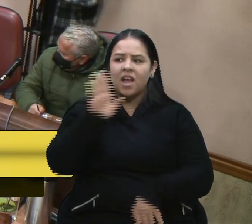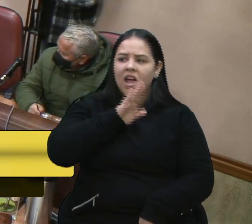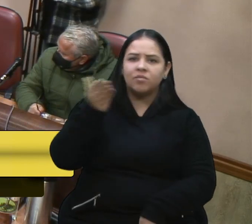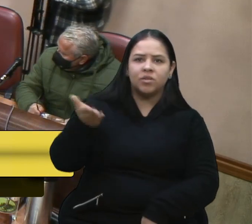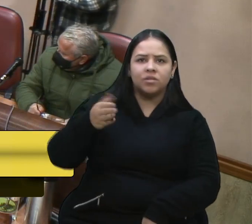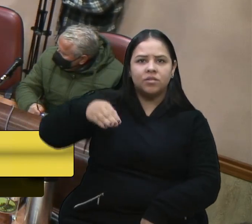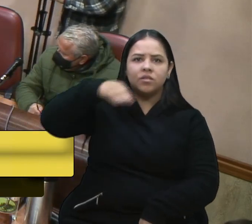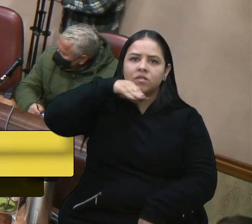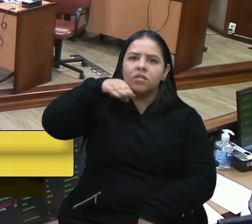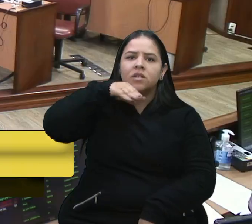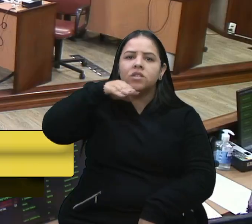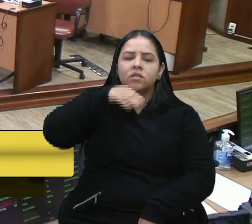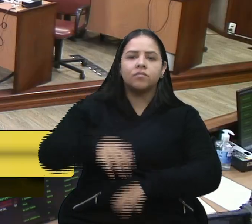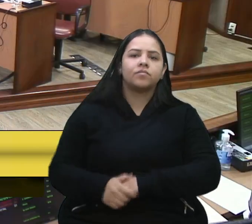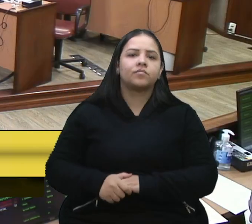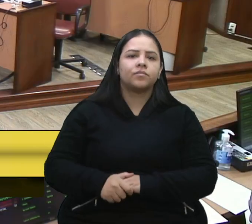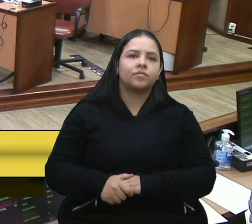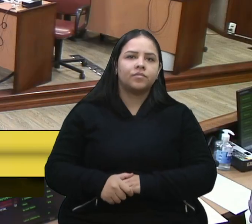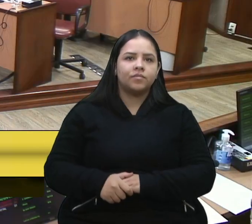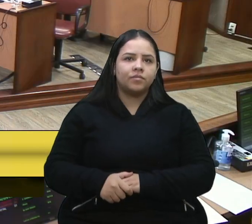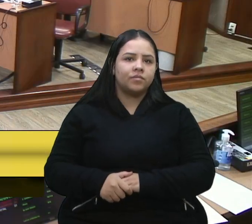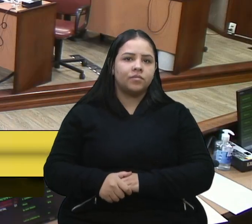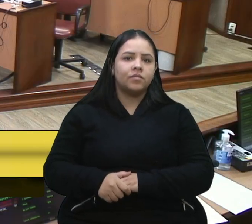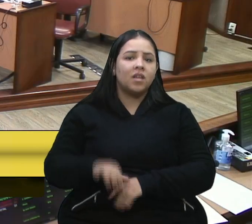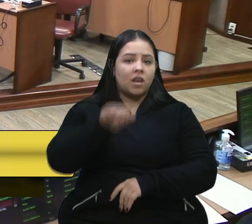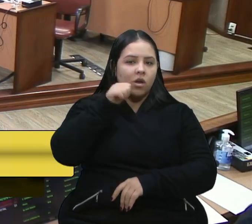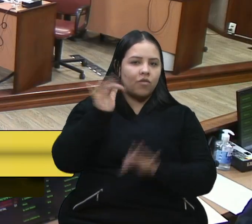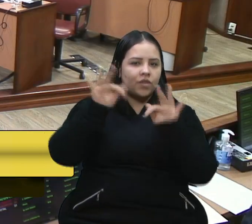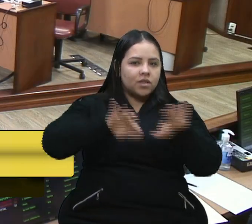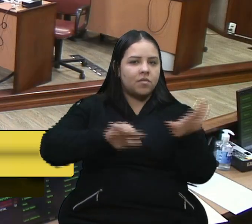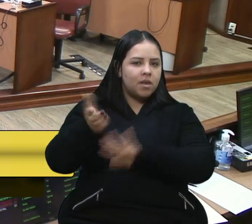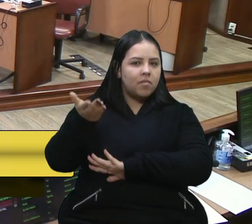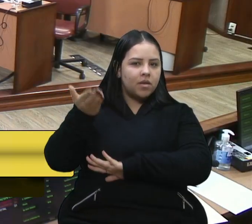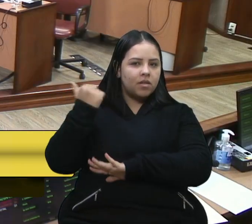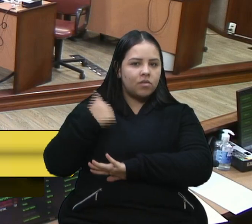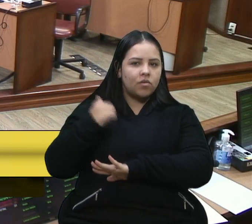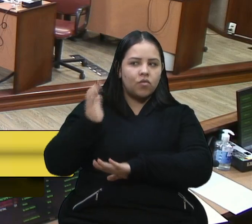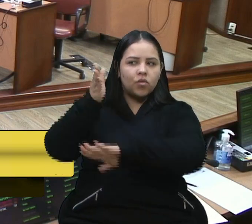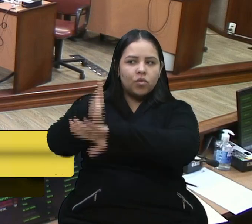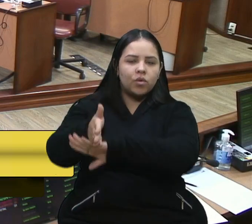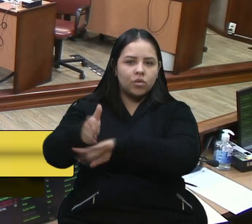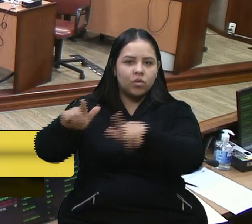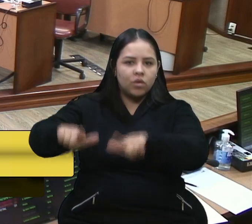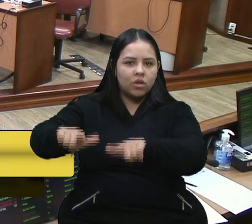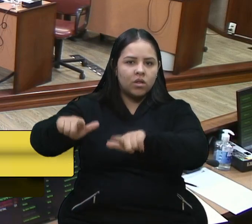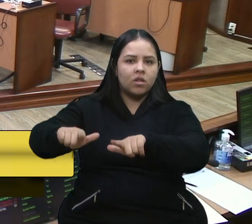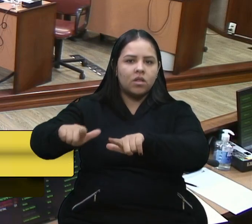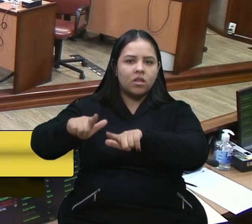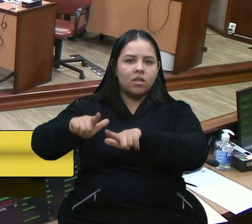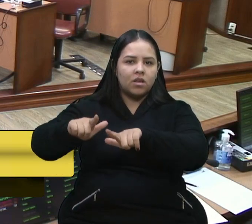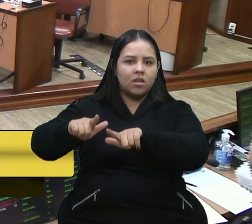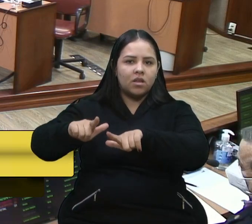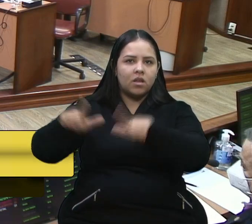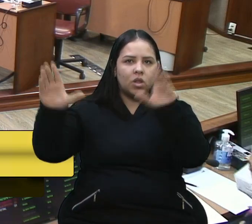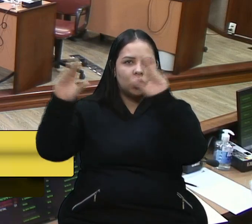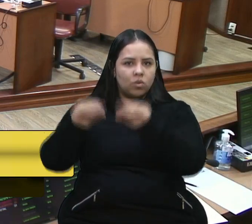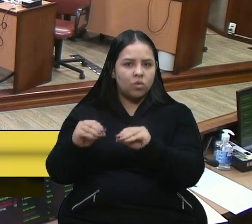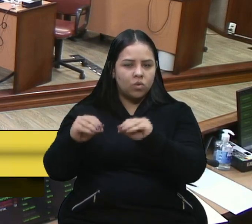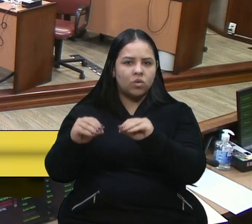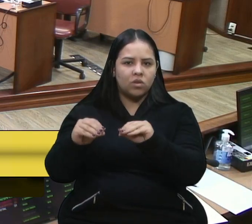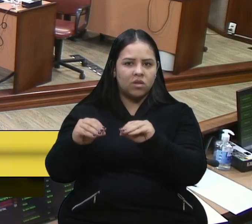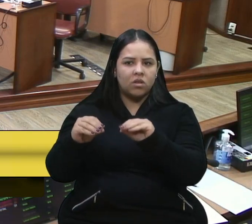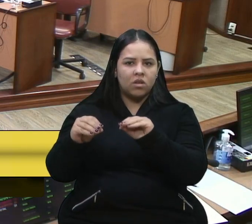Bartol. Vereador Marcon, final de semana, agora passado, fui para aqueles lados, no período da noite. A